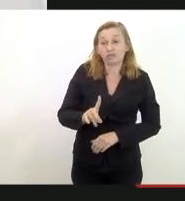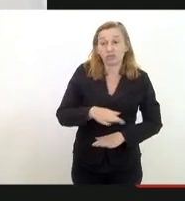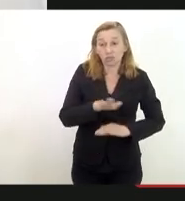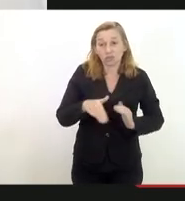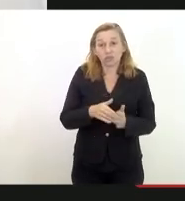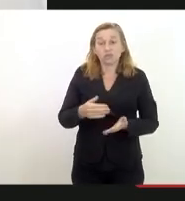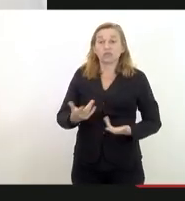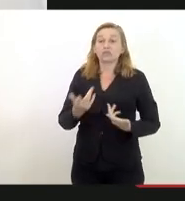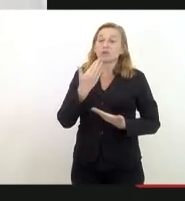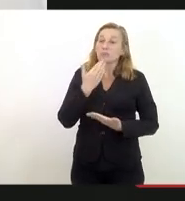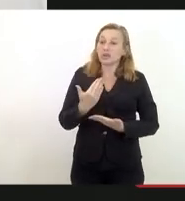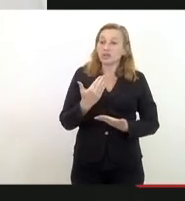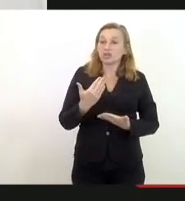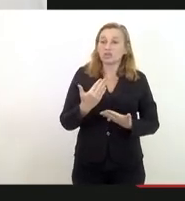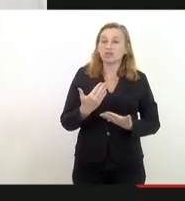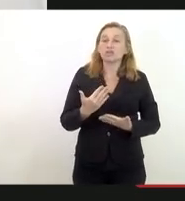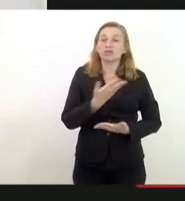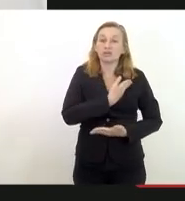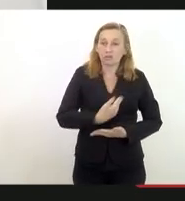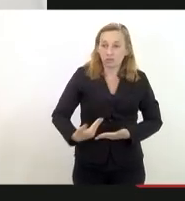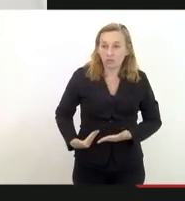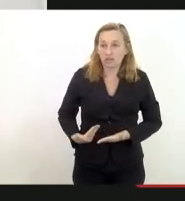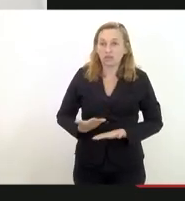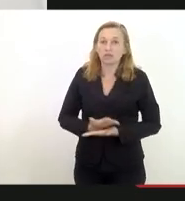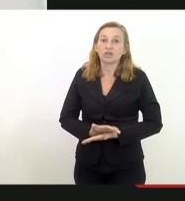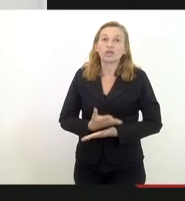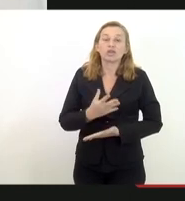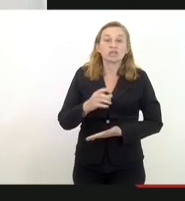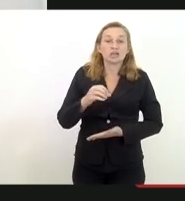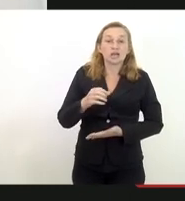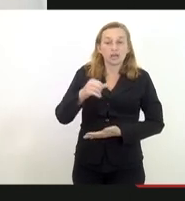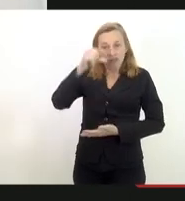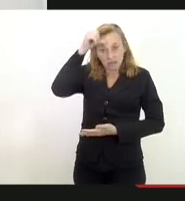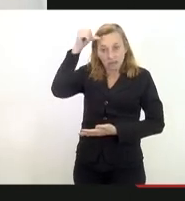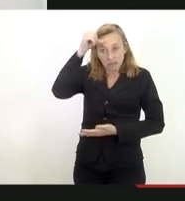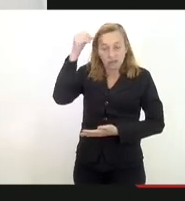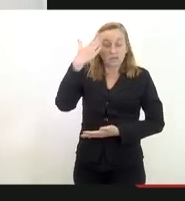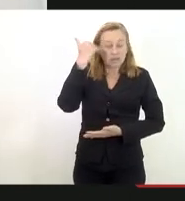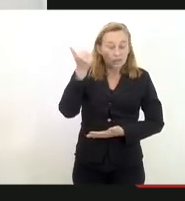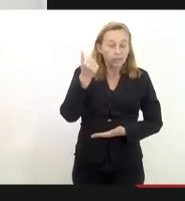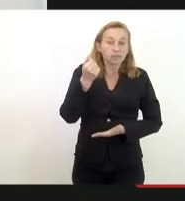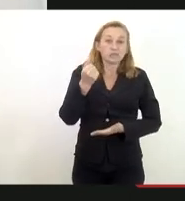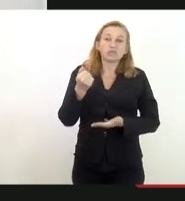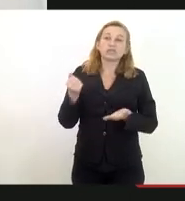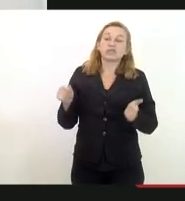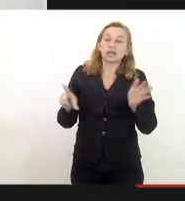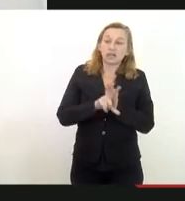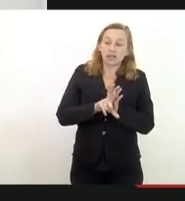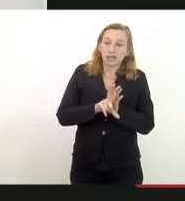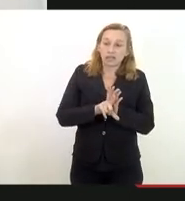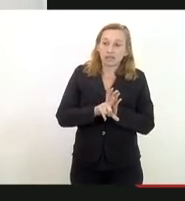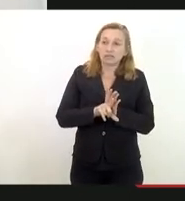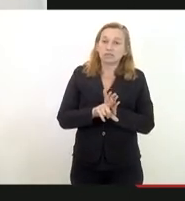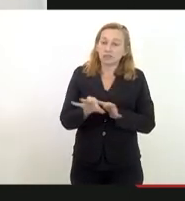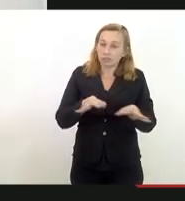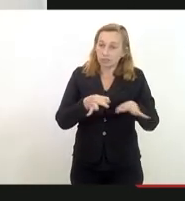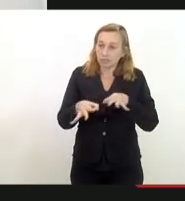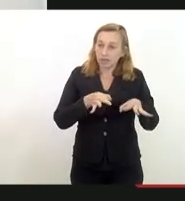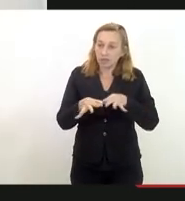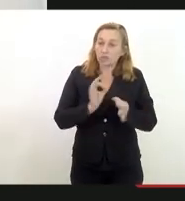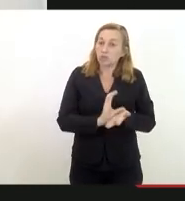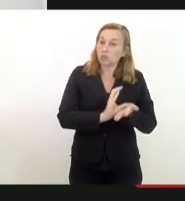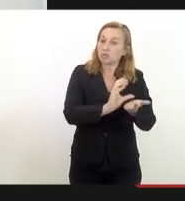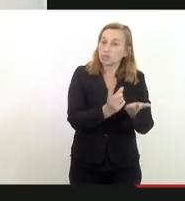pedido aqui é direcionado agora ao governador, senhor Cláudio Castro, sabendo aí da legislação, para que programe o orçamento desse estado